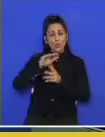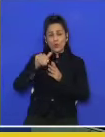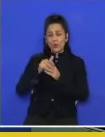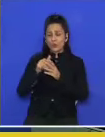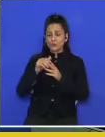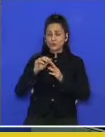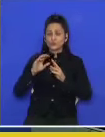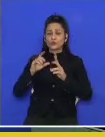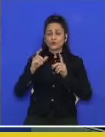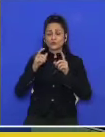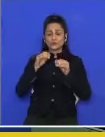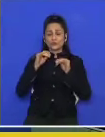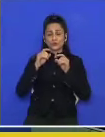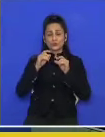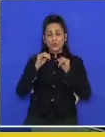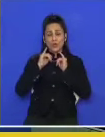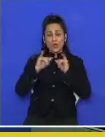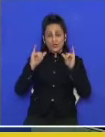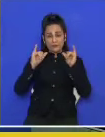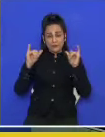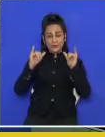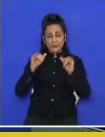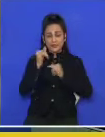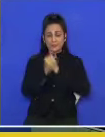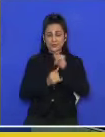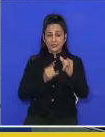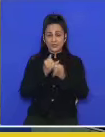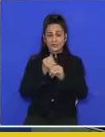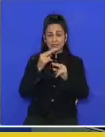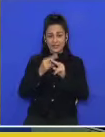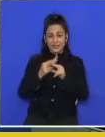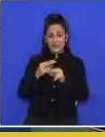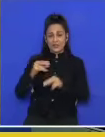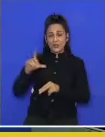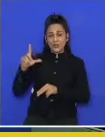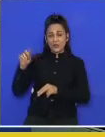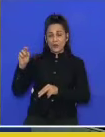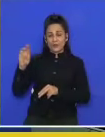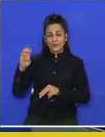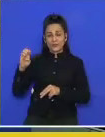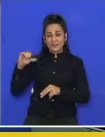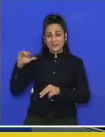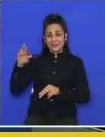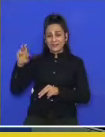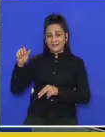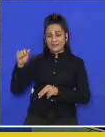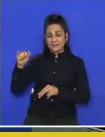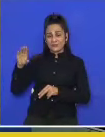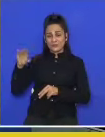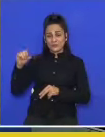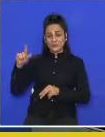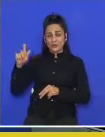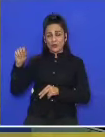resultados serão publicados na página da Caixa na internet. loterias.caixa.gov.br